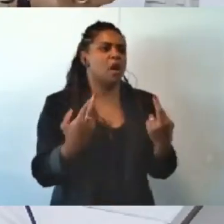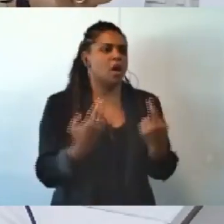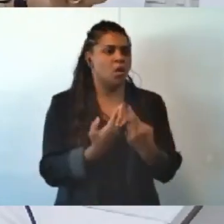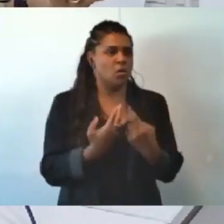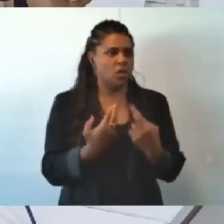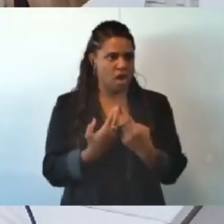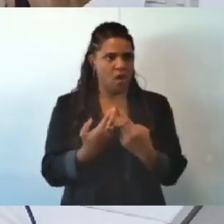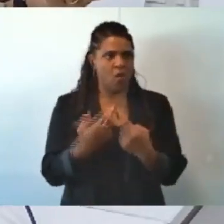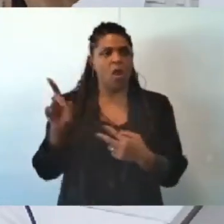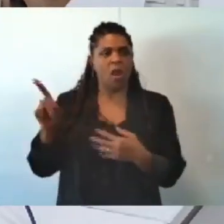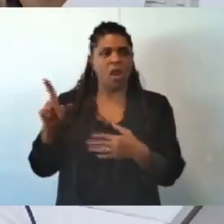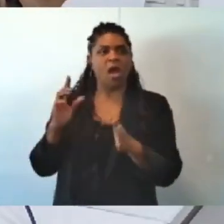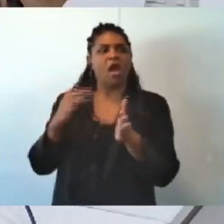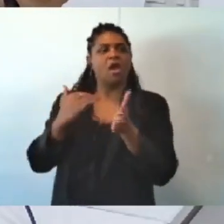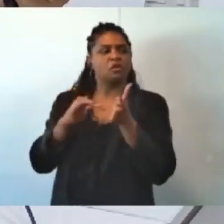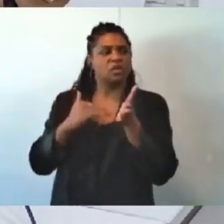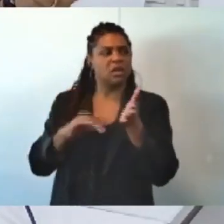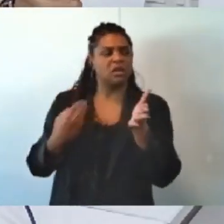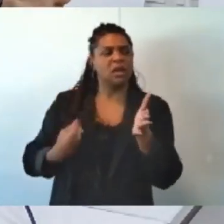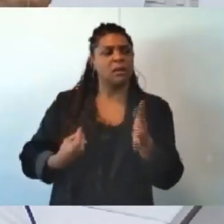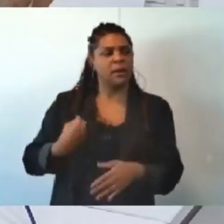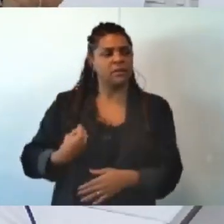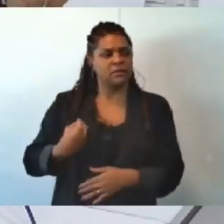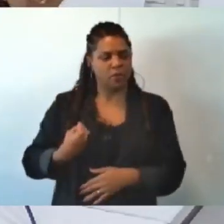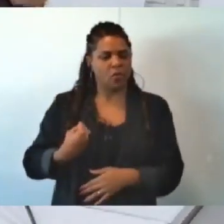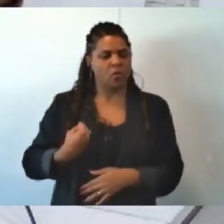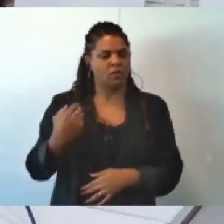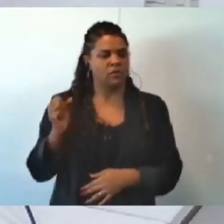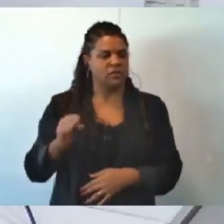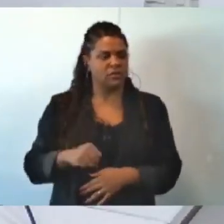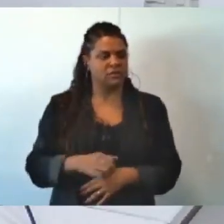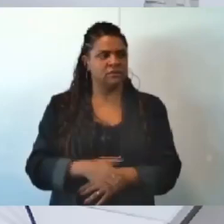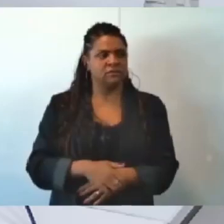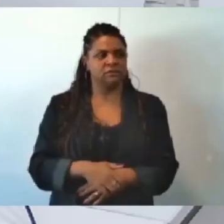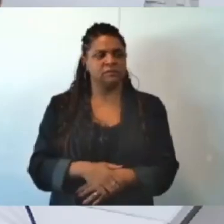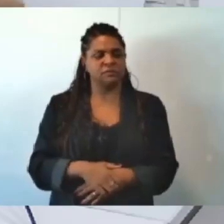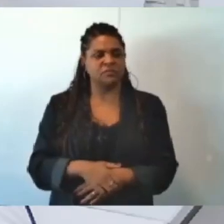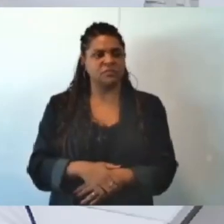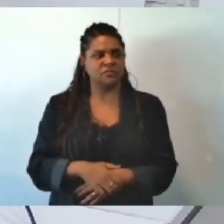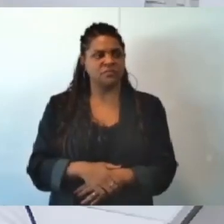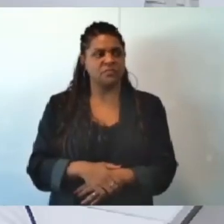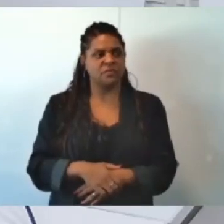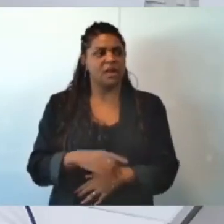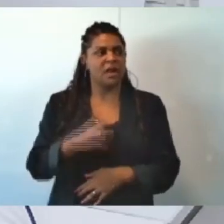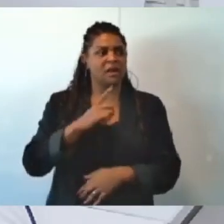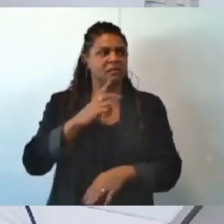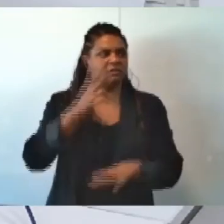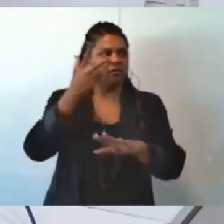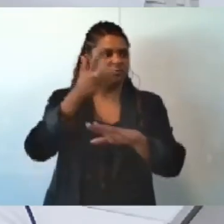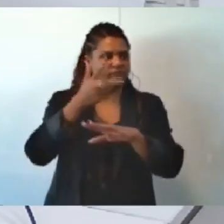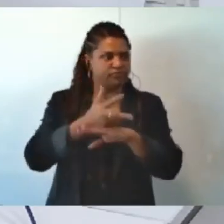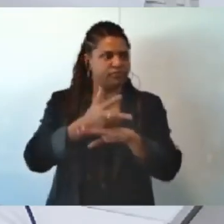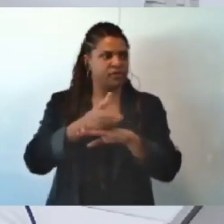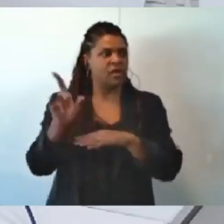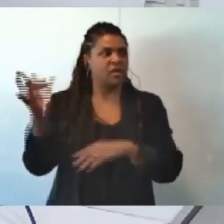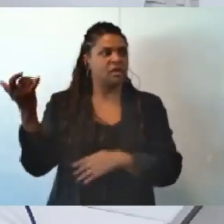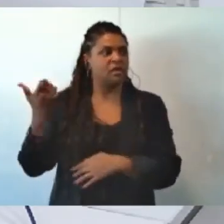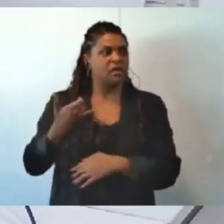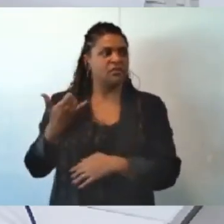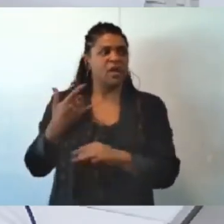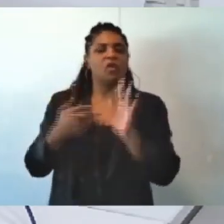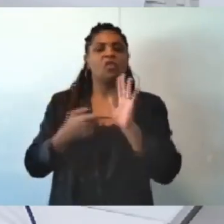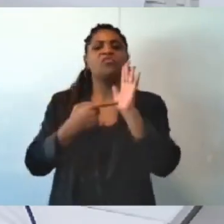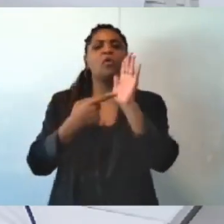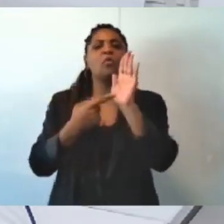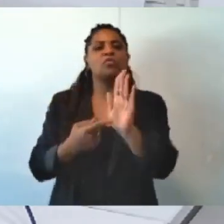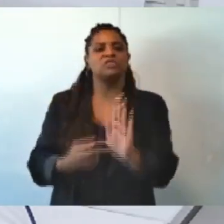secretário participou lá, né, que foi gravado, e ele falou assim, nós vamos mostrar o estudo, ele falou